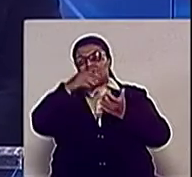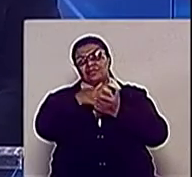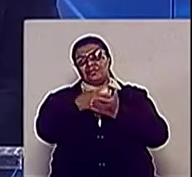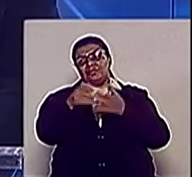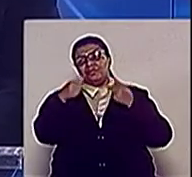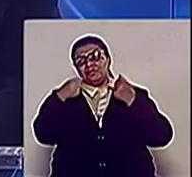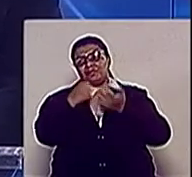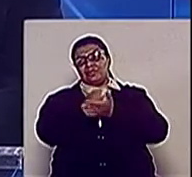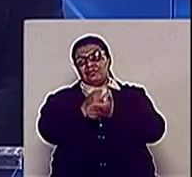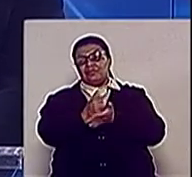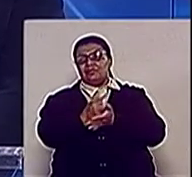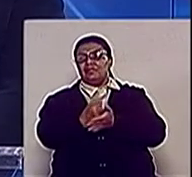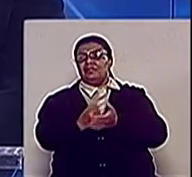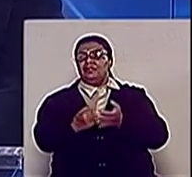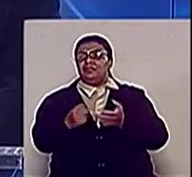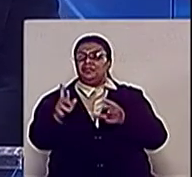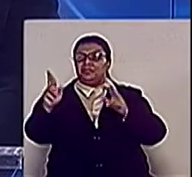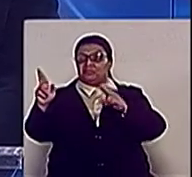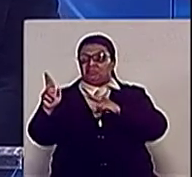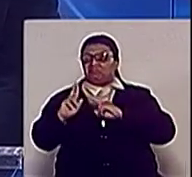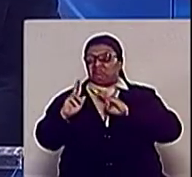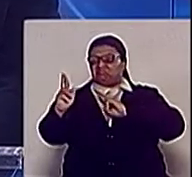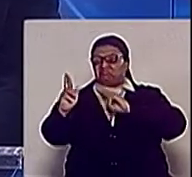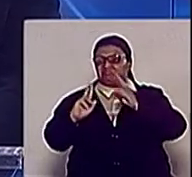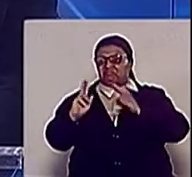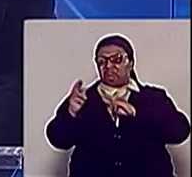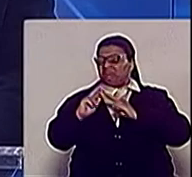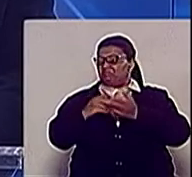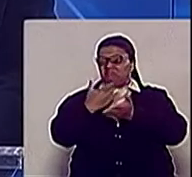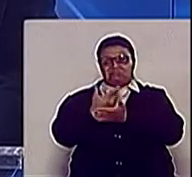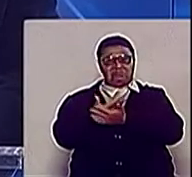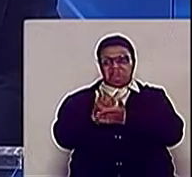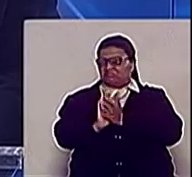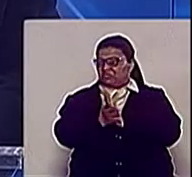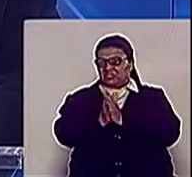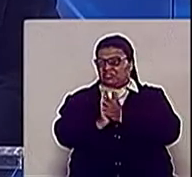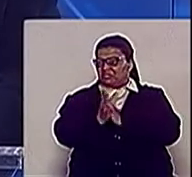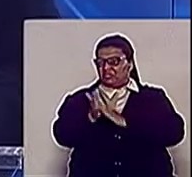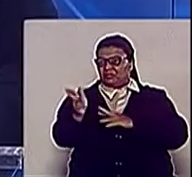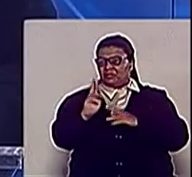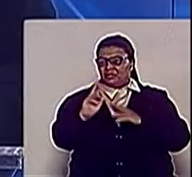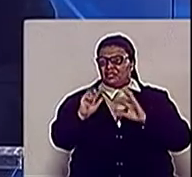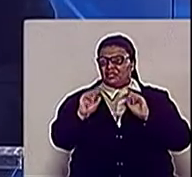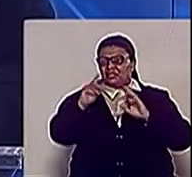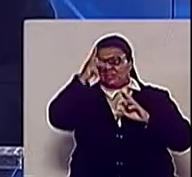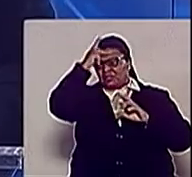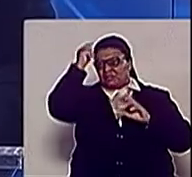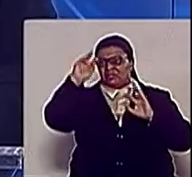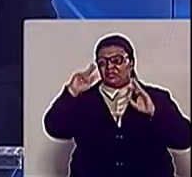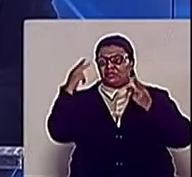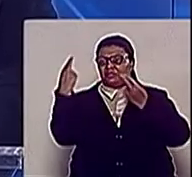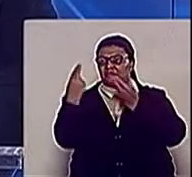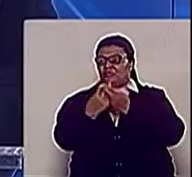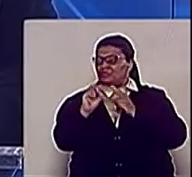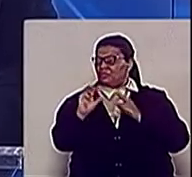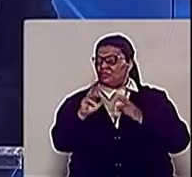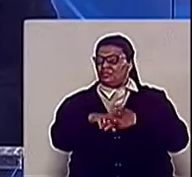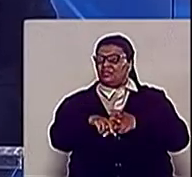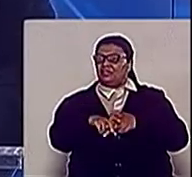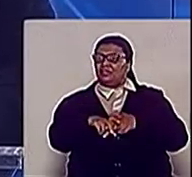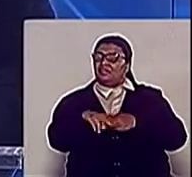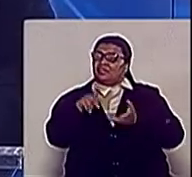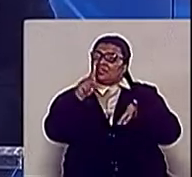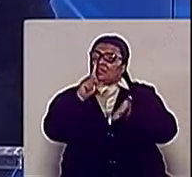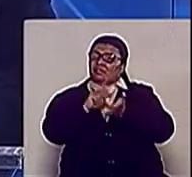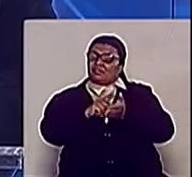relação a isso. Eu acho que toda a sociedade tem que jogar um papel. Acho que a prefeitura tem que jogar um papel, não apenas o sindicato. E é um fato que a